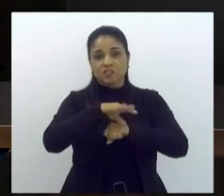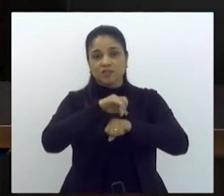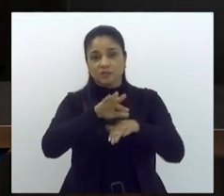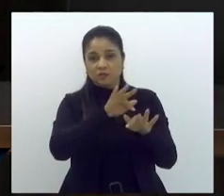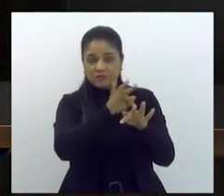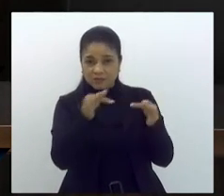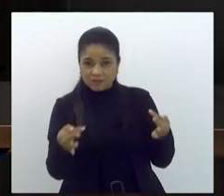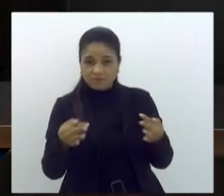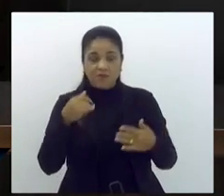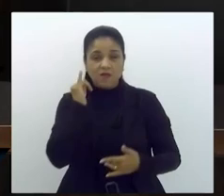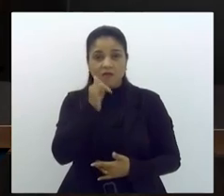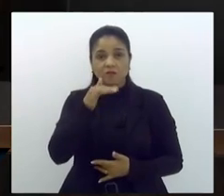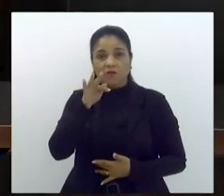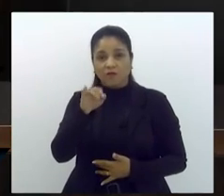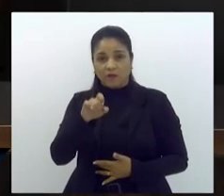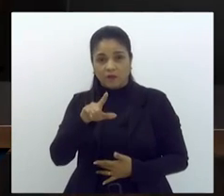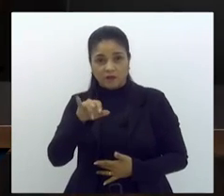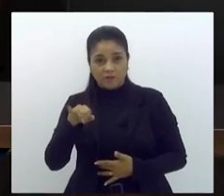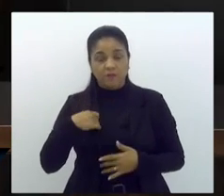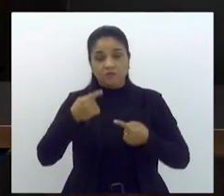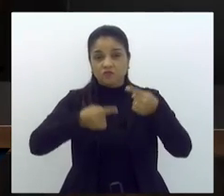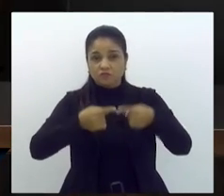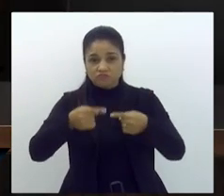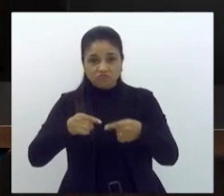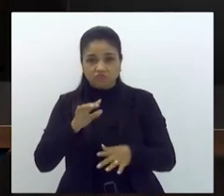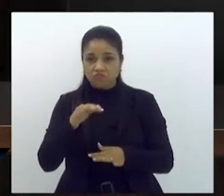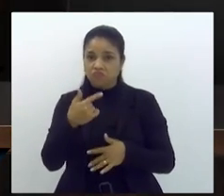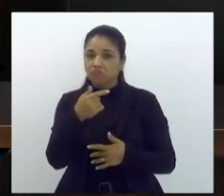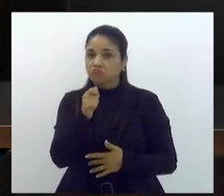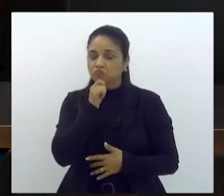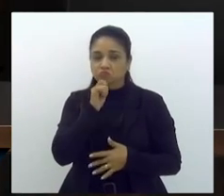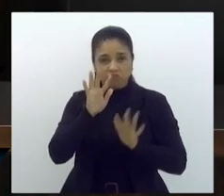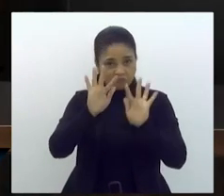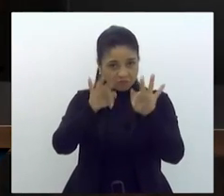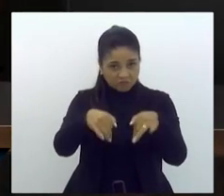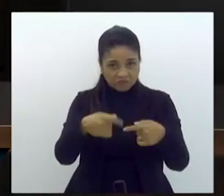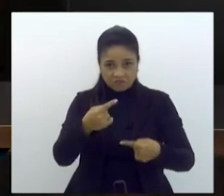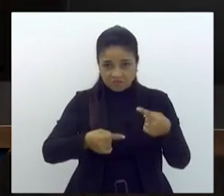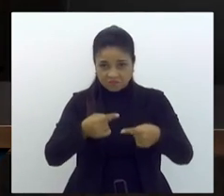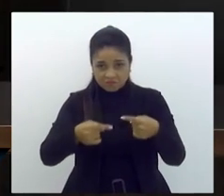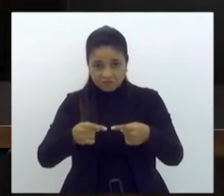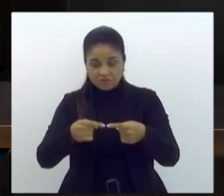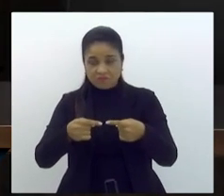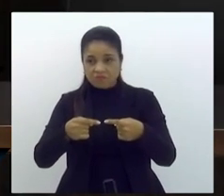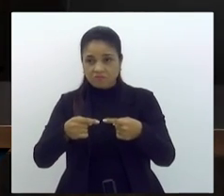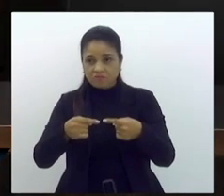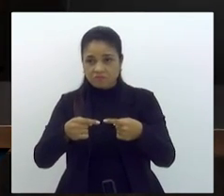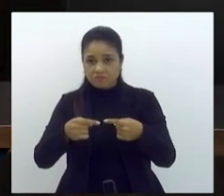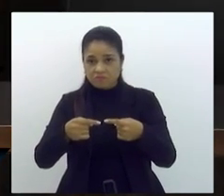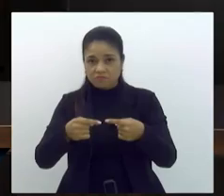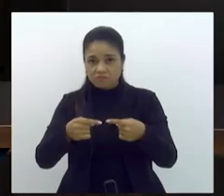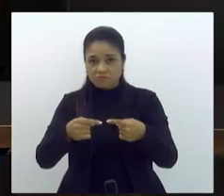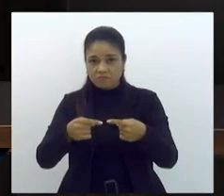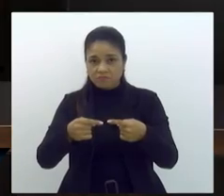Deputado Felipe Soares em discussão nós vendo Quem Queira discutir encerrado em discussão